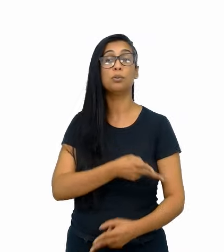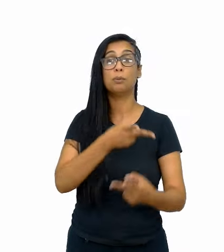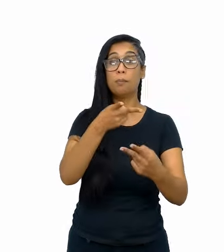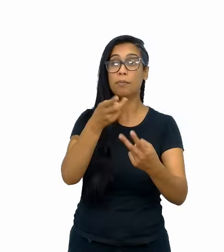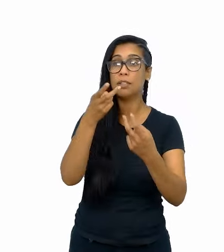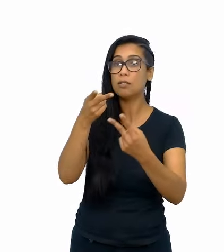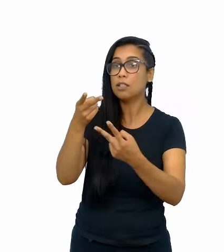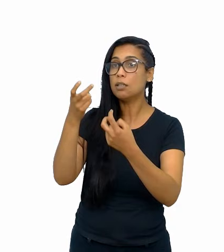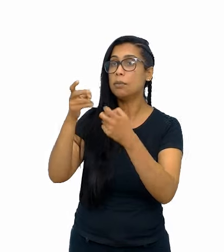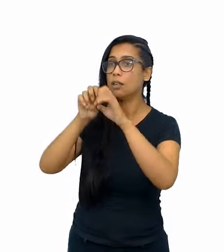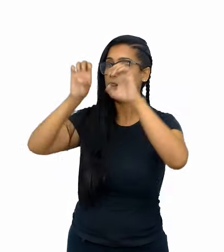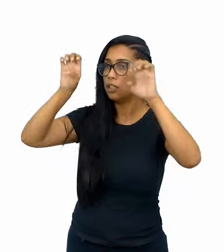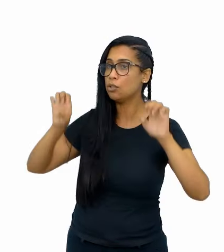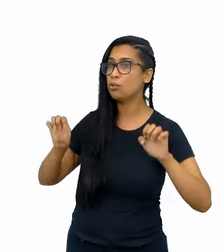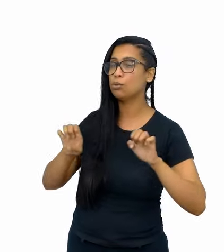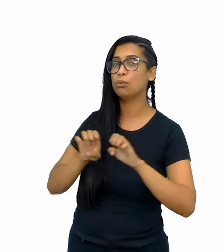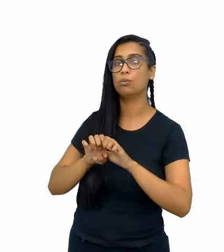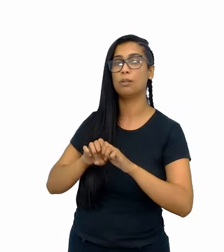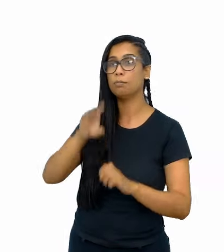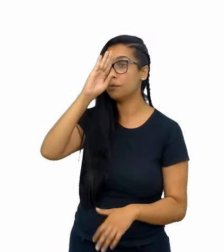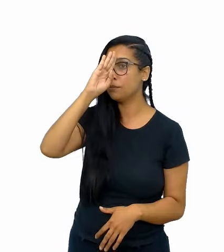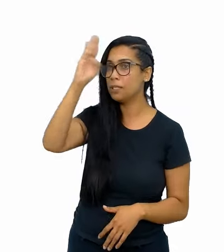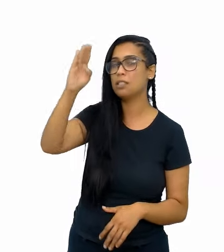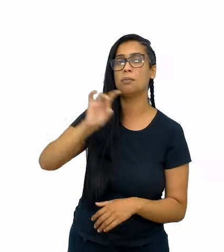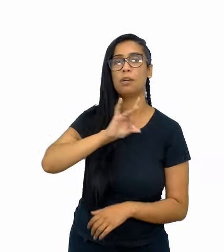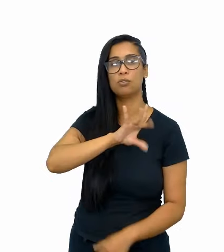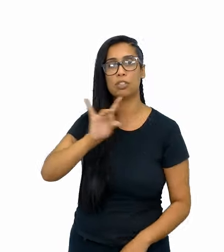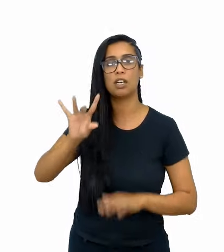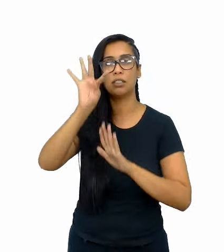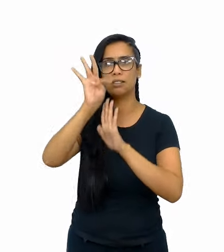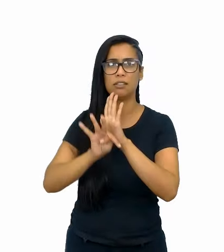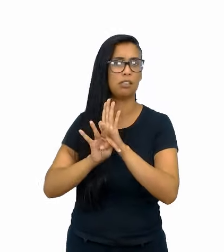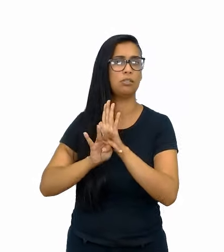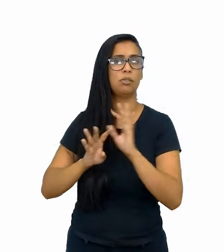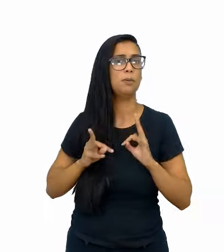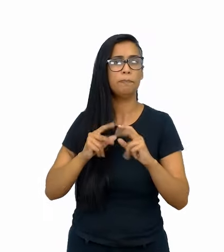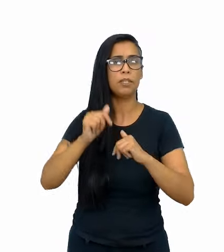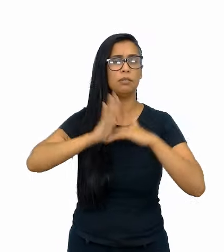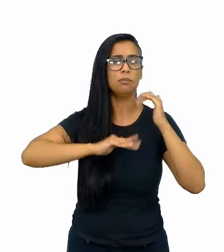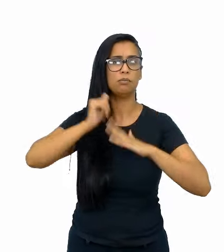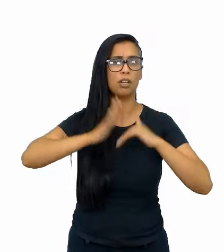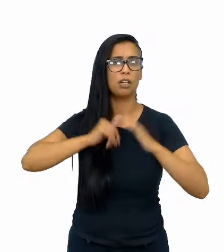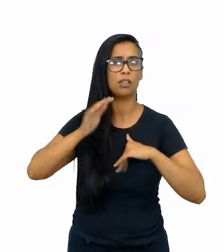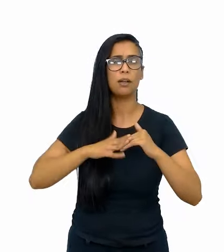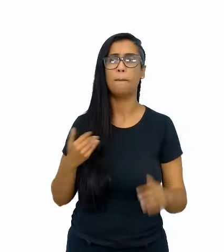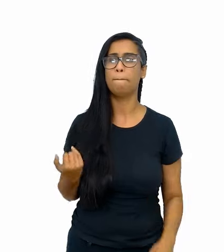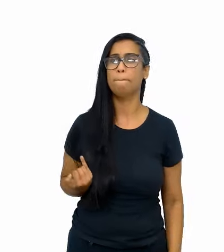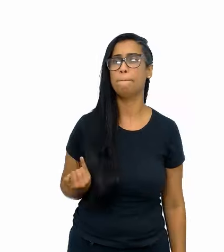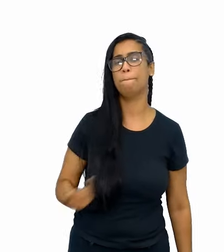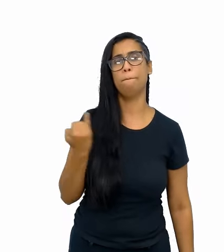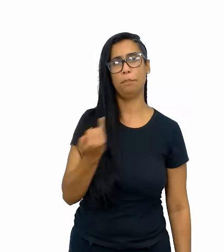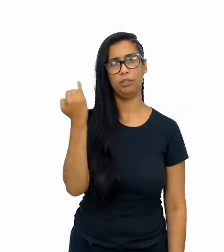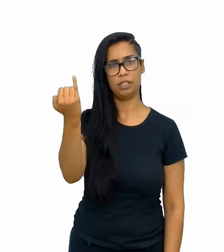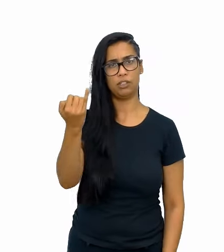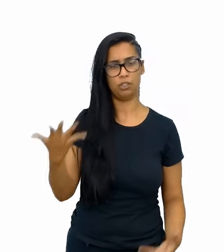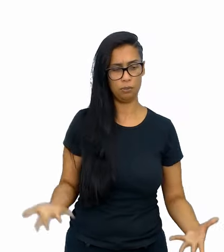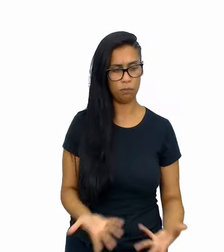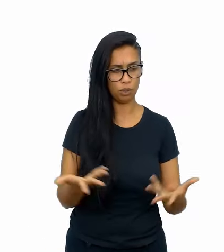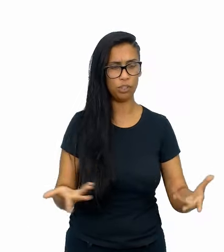estrutura composicional dos relatos, né? Então, todas as habilidades são fundamentais para a proficiência dos